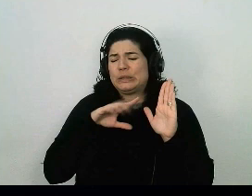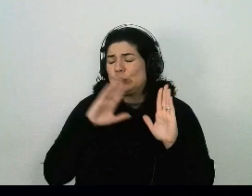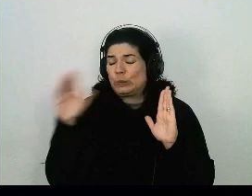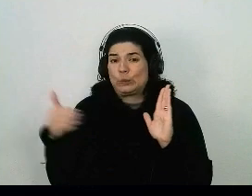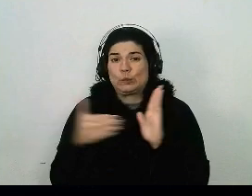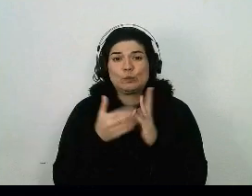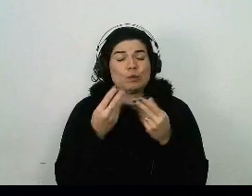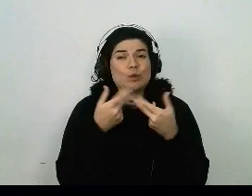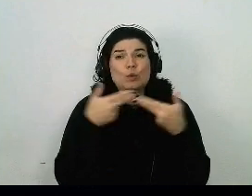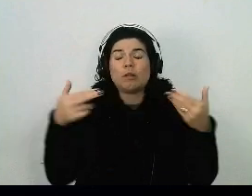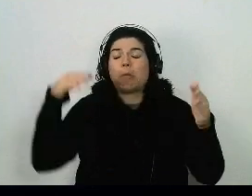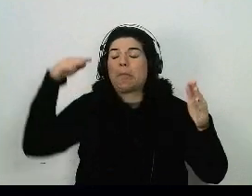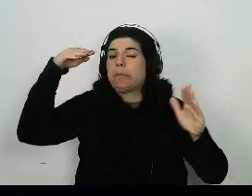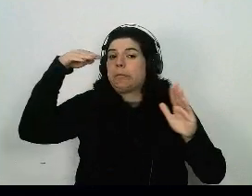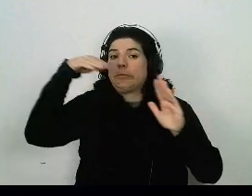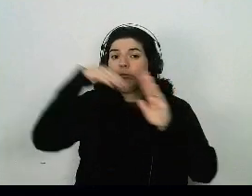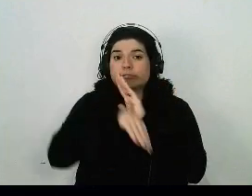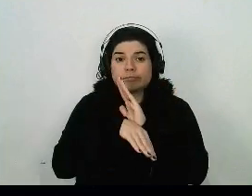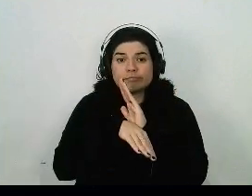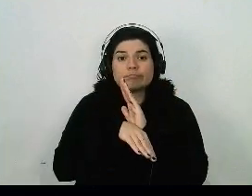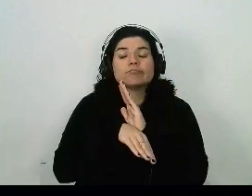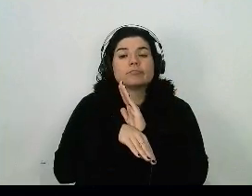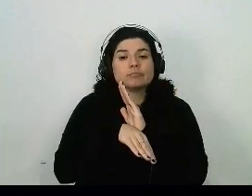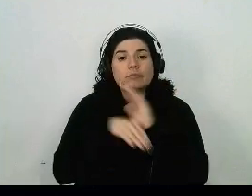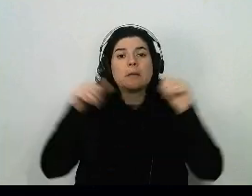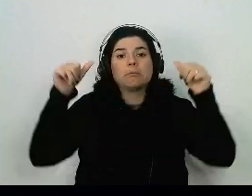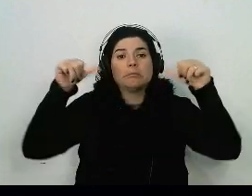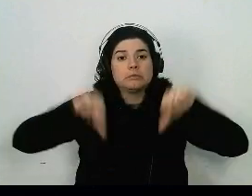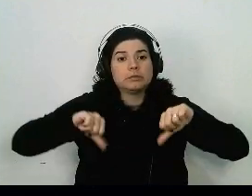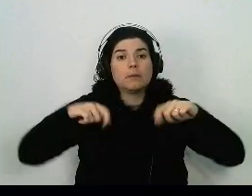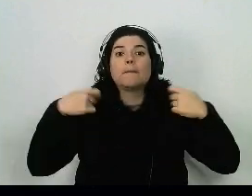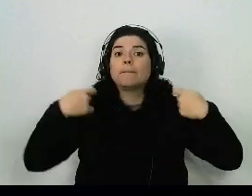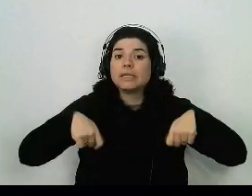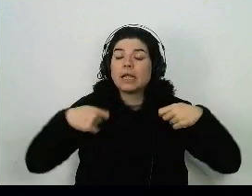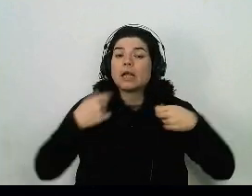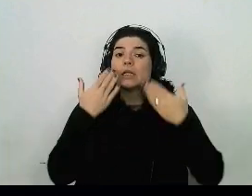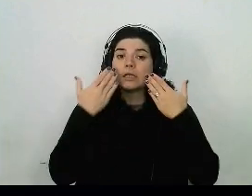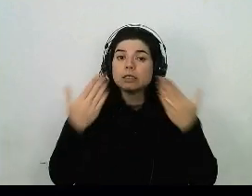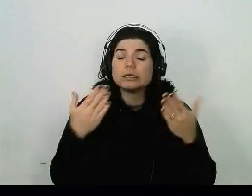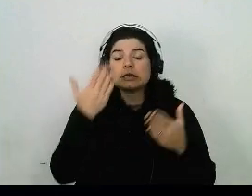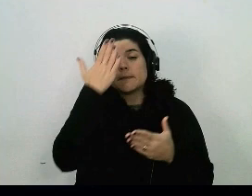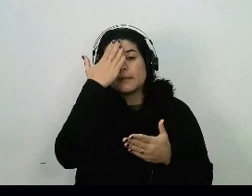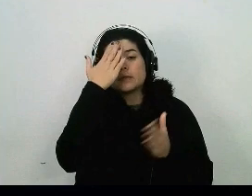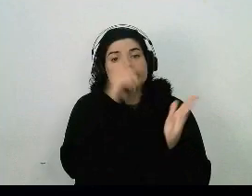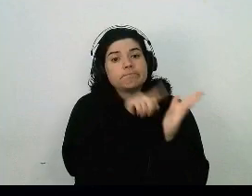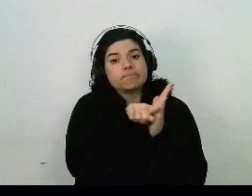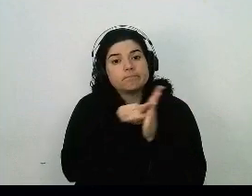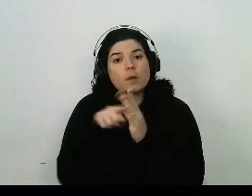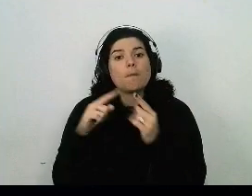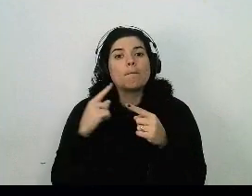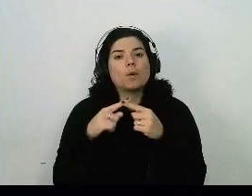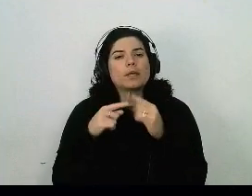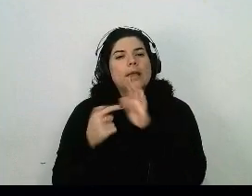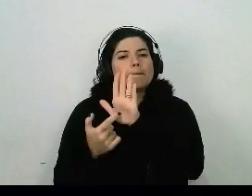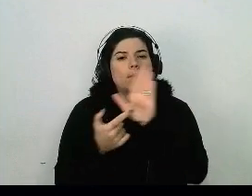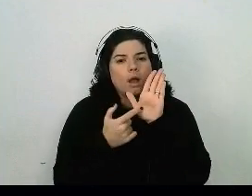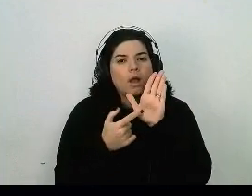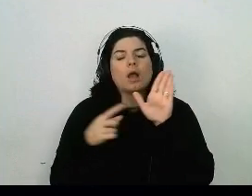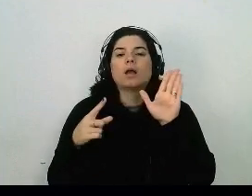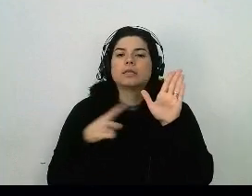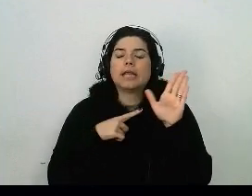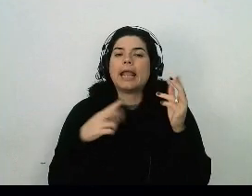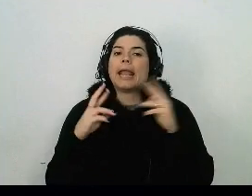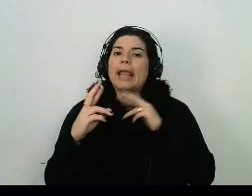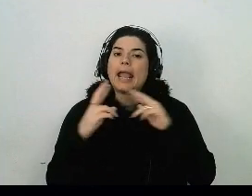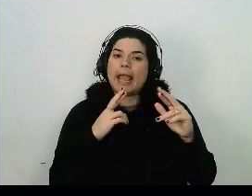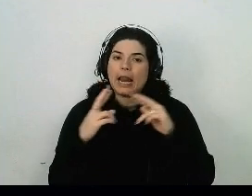conta disso e é por isso que a gente tem que ter essas medidas cruzadas porque muitos desses indicadores tem correlação eu não posso analisá-los